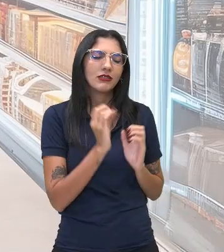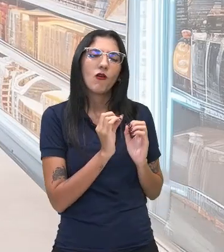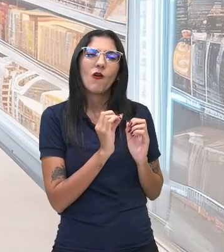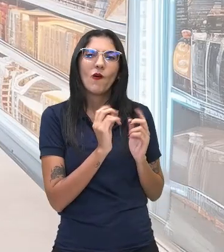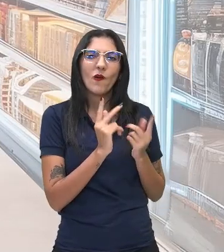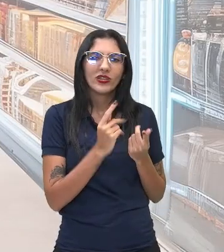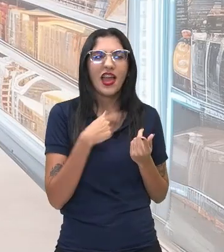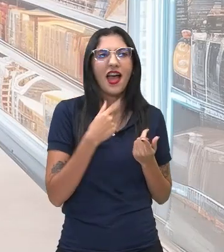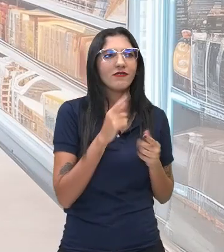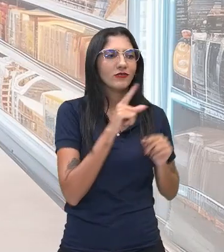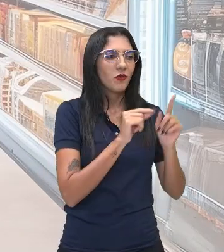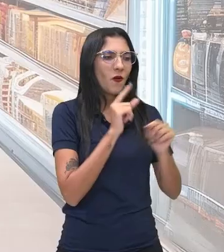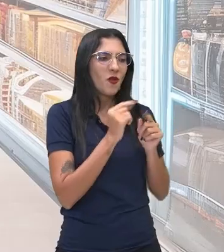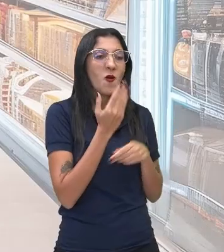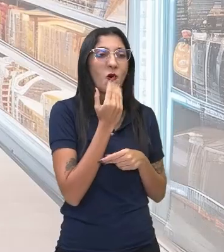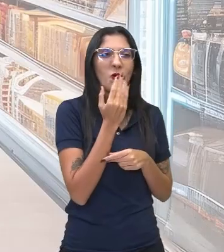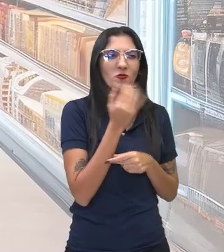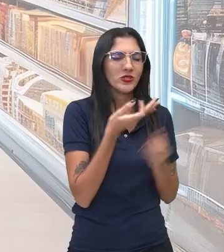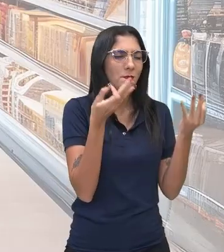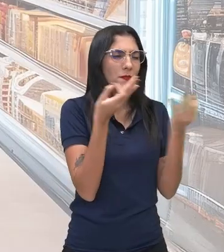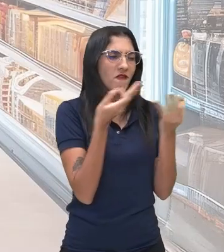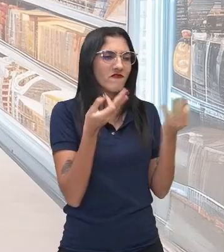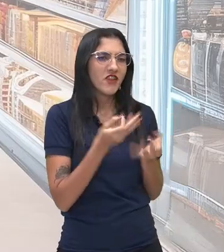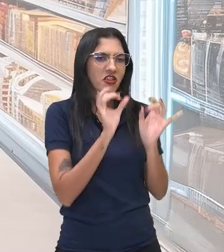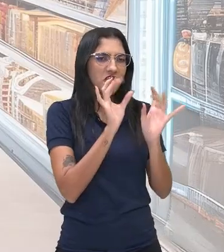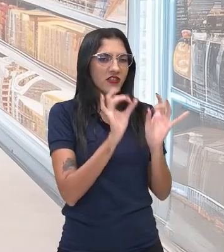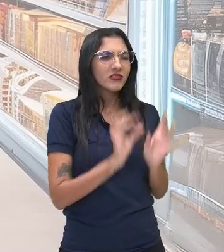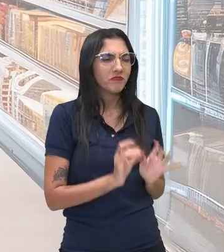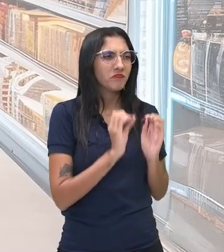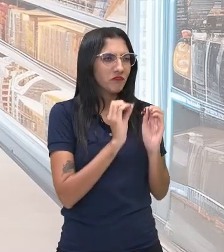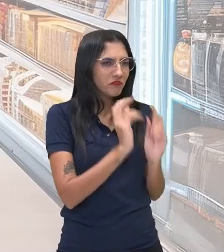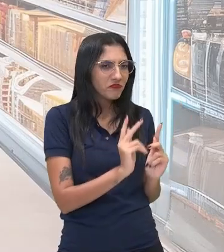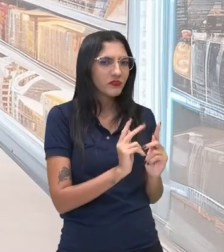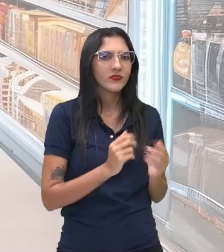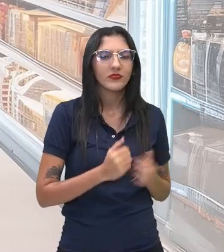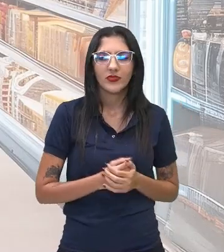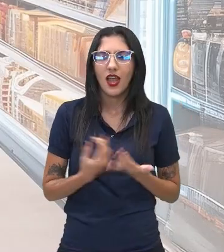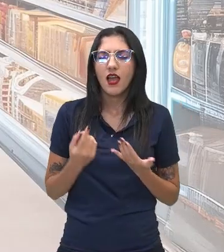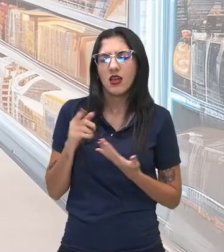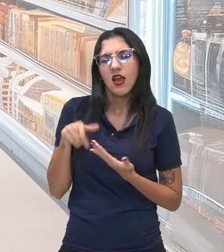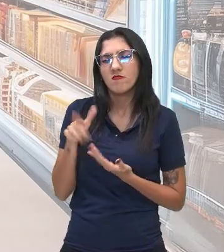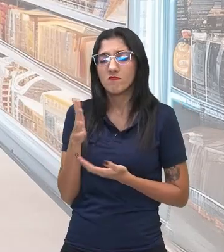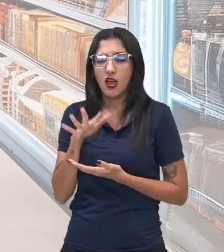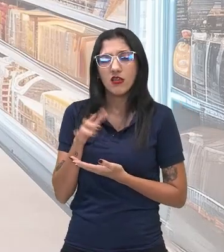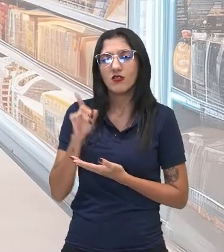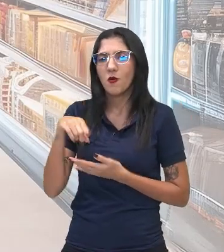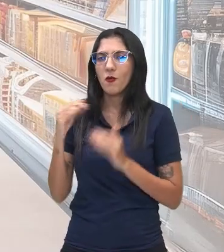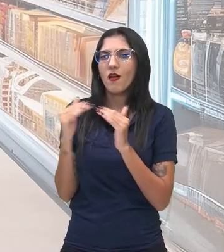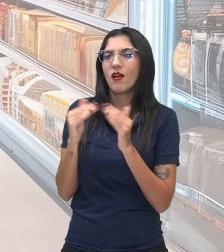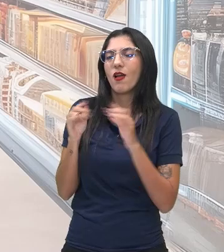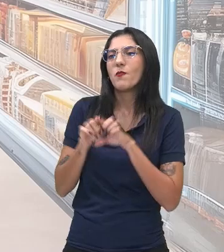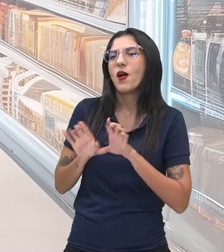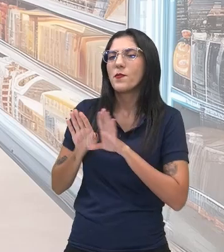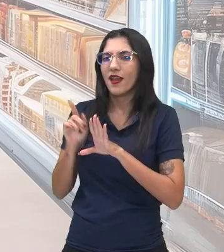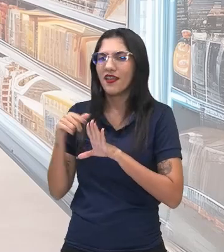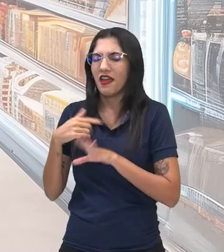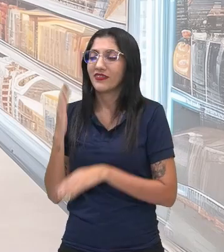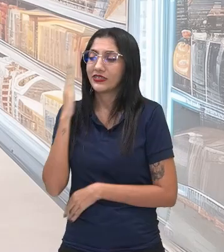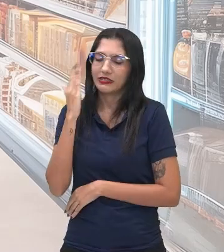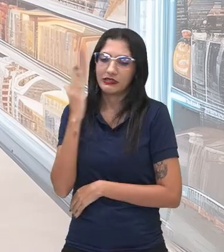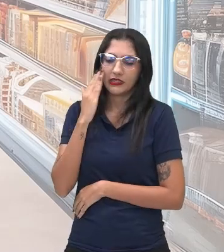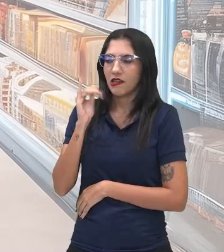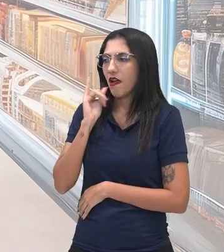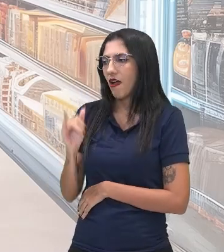de ingredientes para uma refeição agradável, correto? É tipo isso. Mas ó, Dona Clara, eu vou te contar, ó,